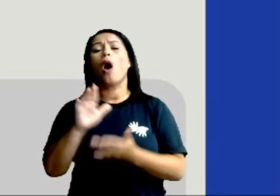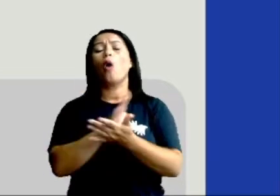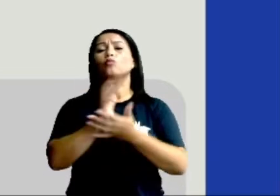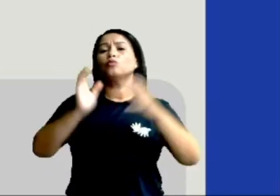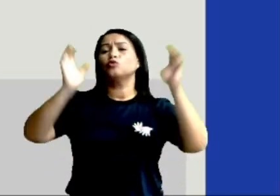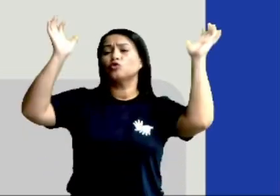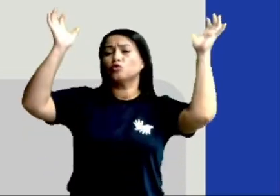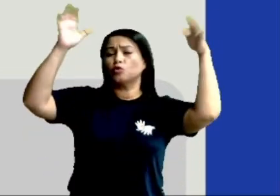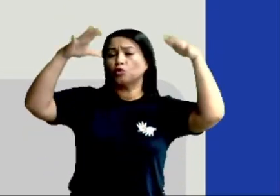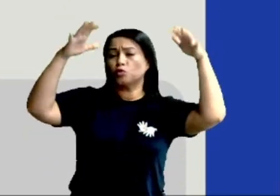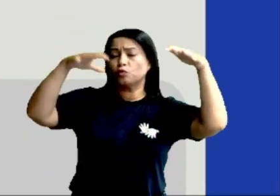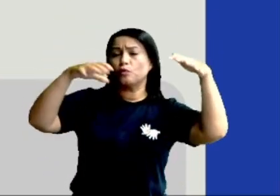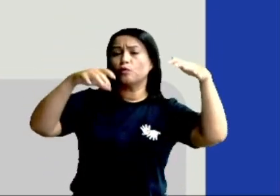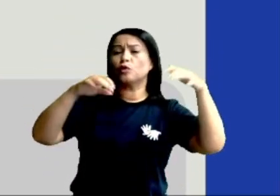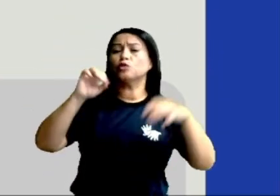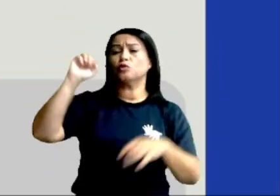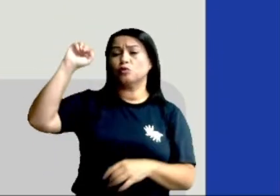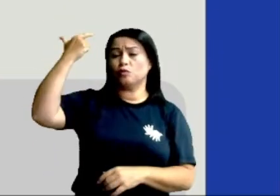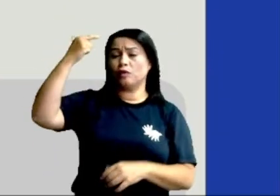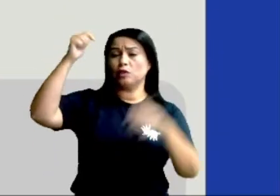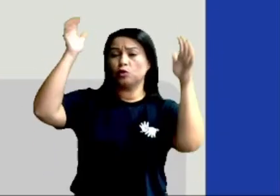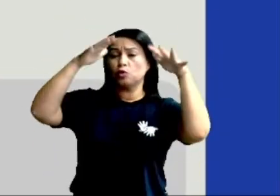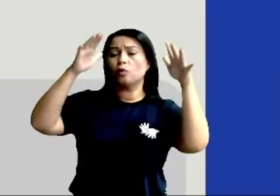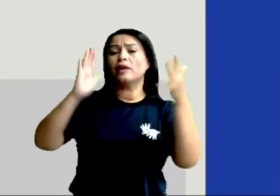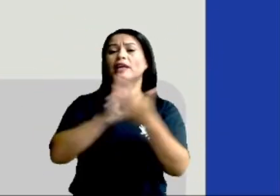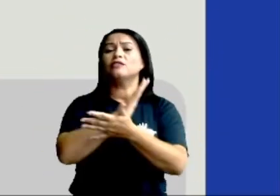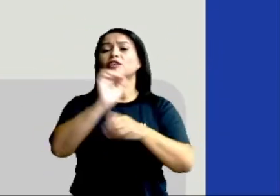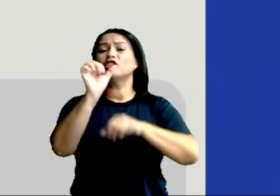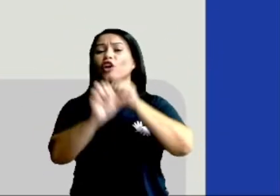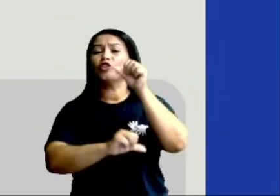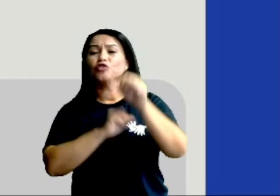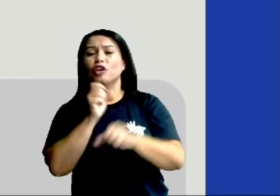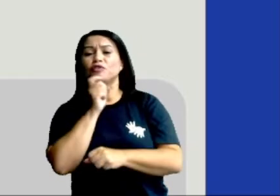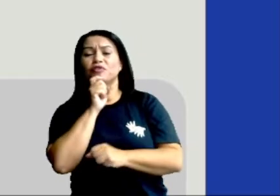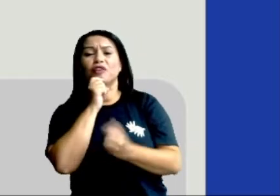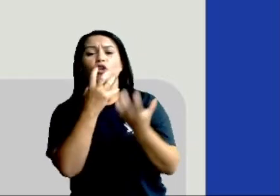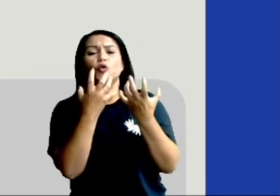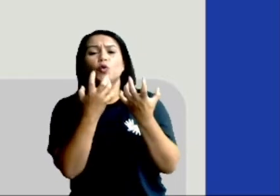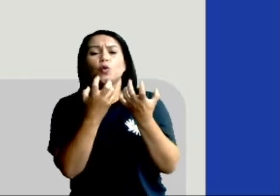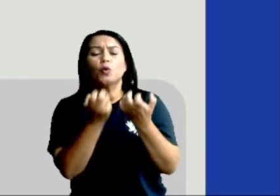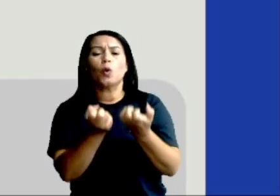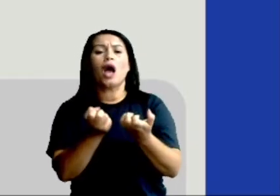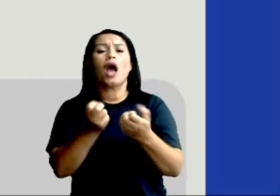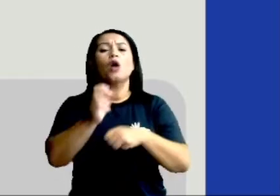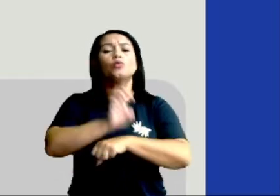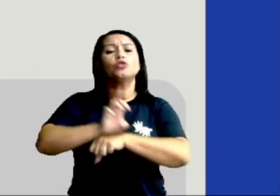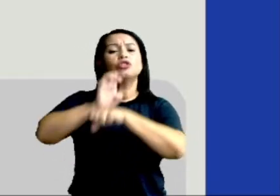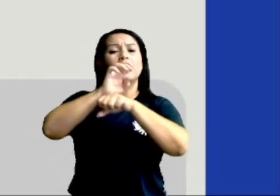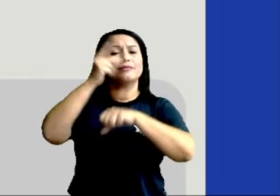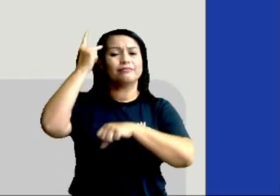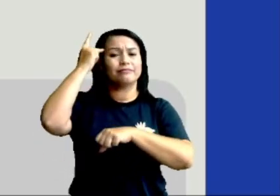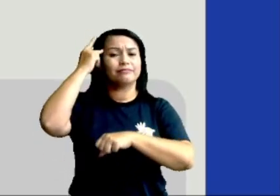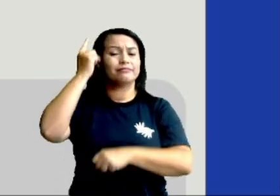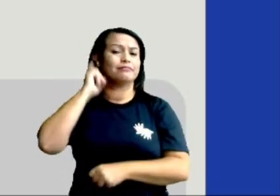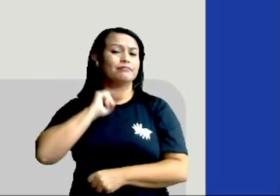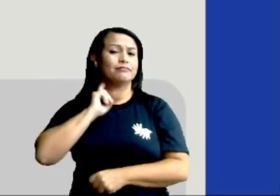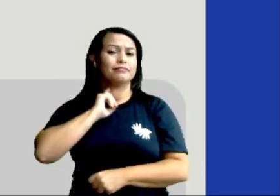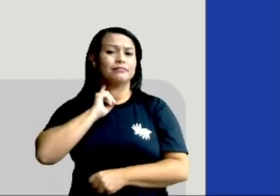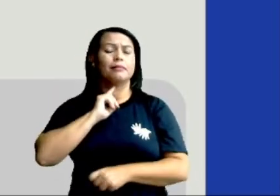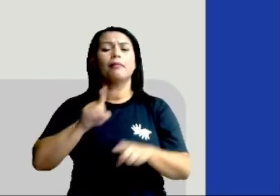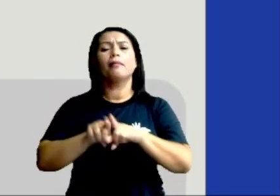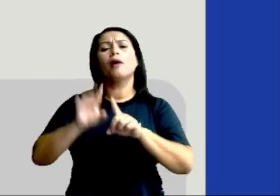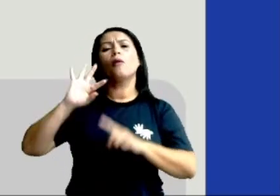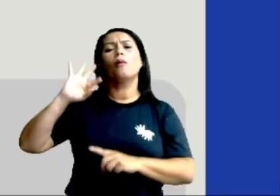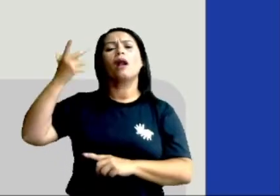inverno seco, abrangendo parte dos estados de Minas Gerais e de São Paulo. O